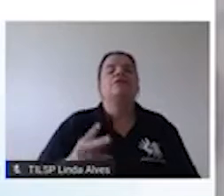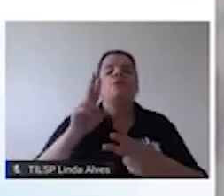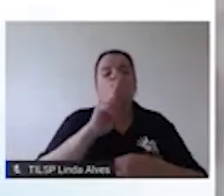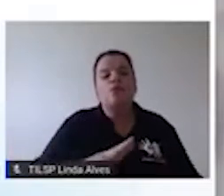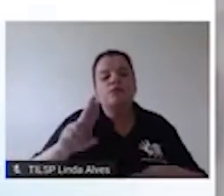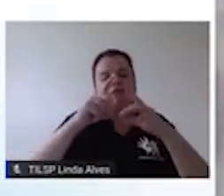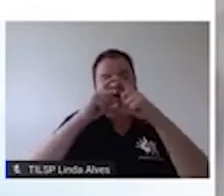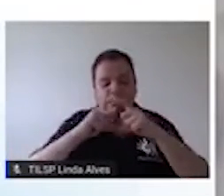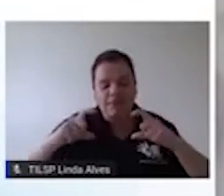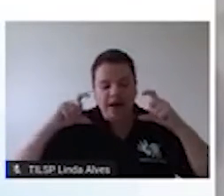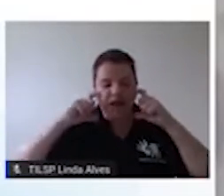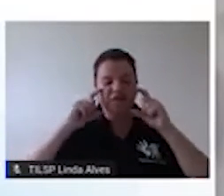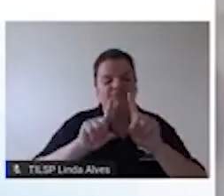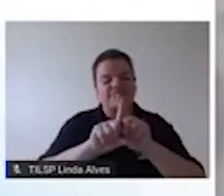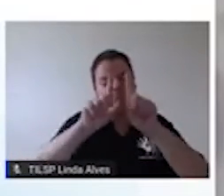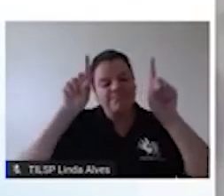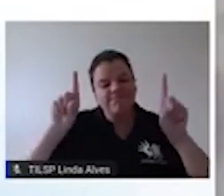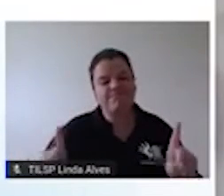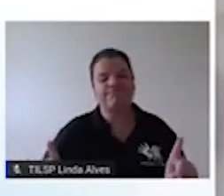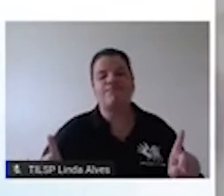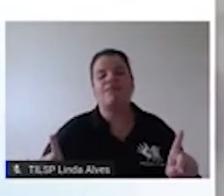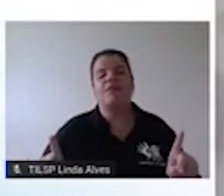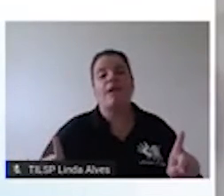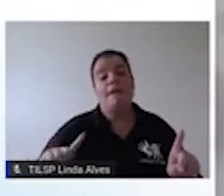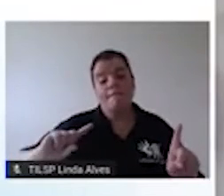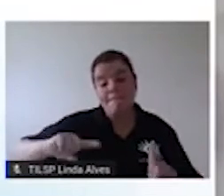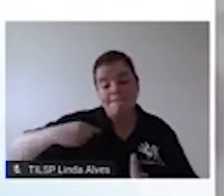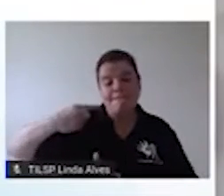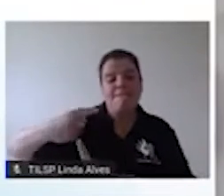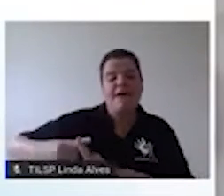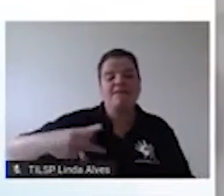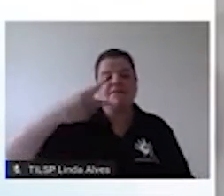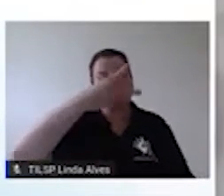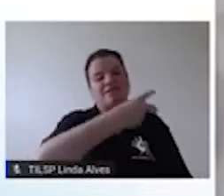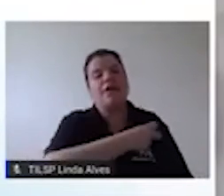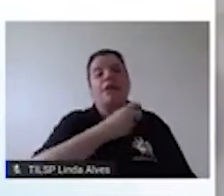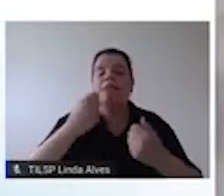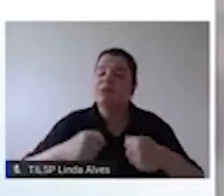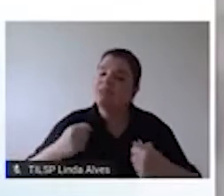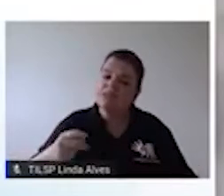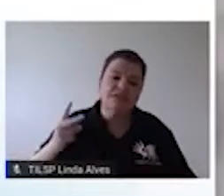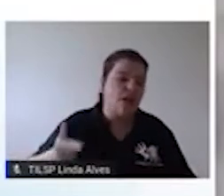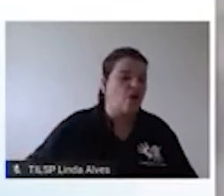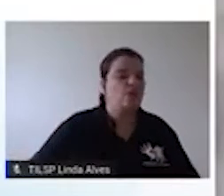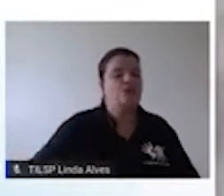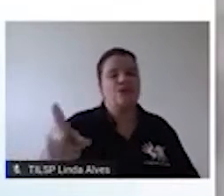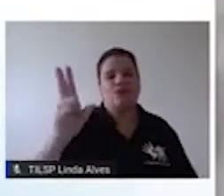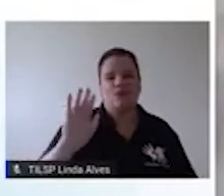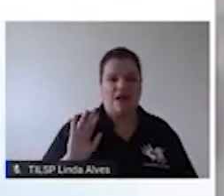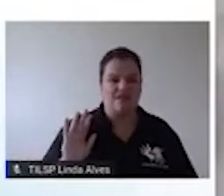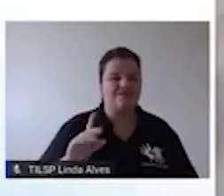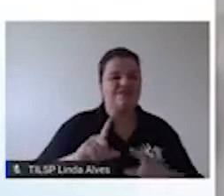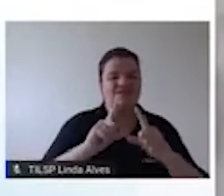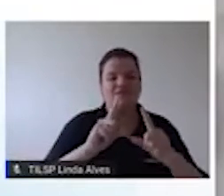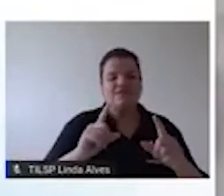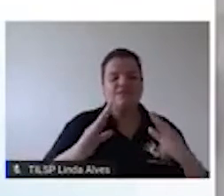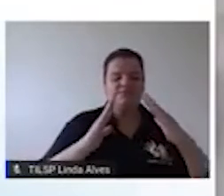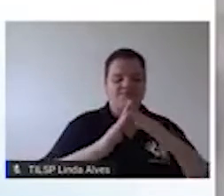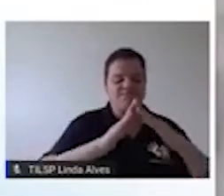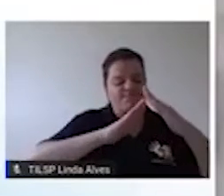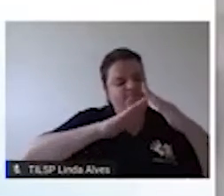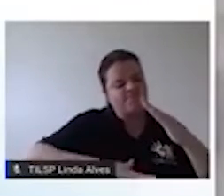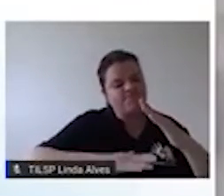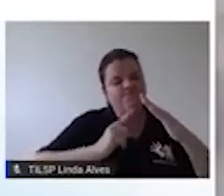o isolamento social, né? Tudo isso, né, vai ter que continuar a ser feito com